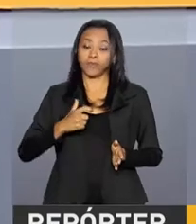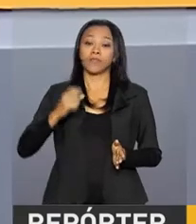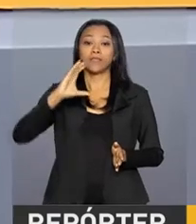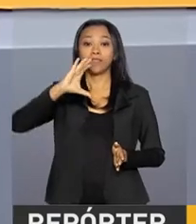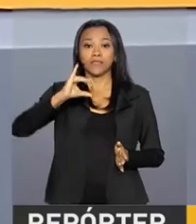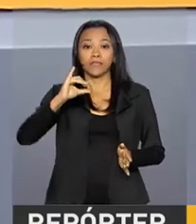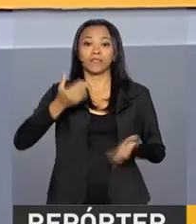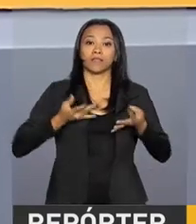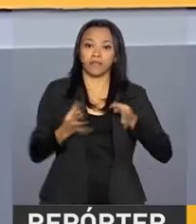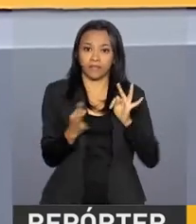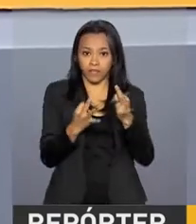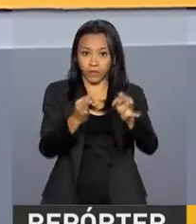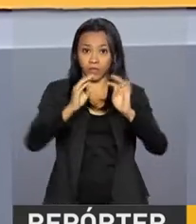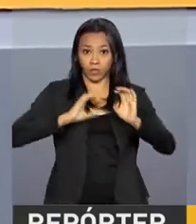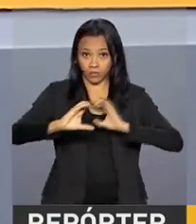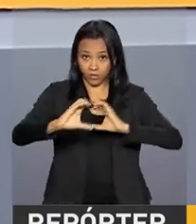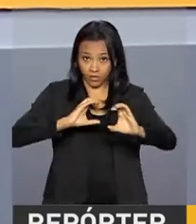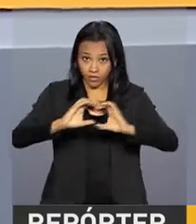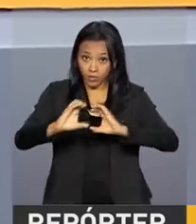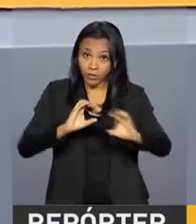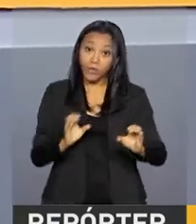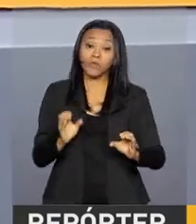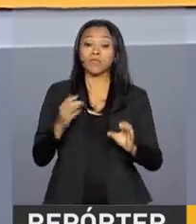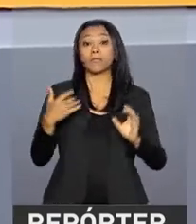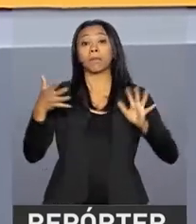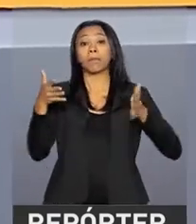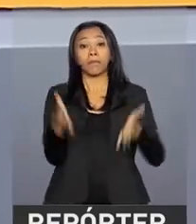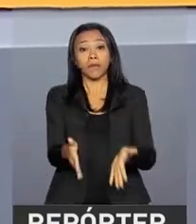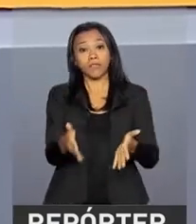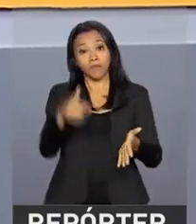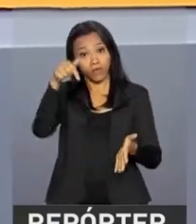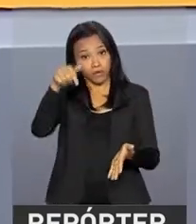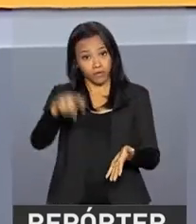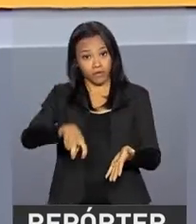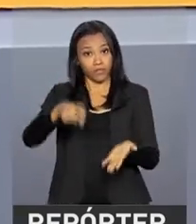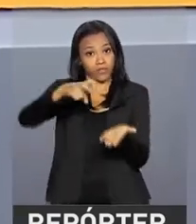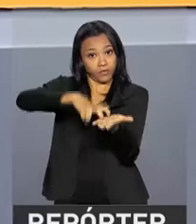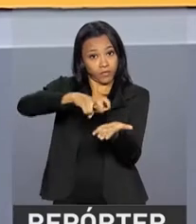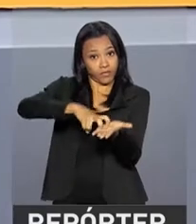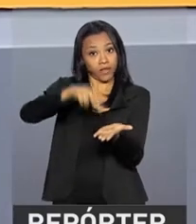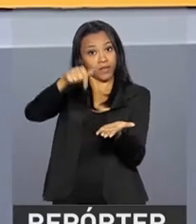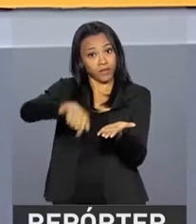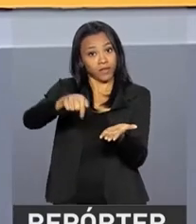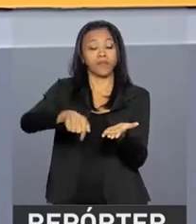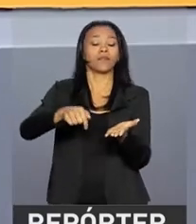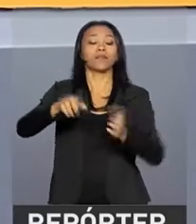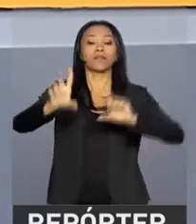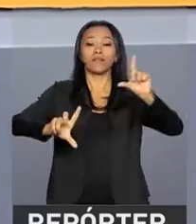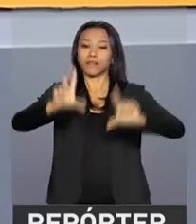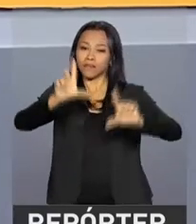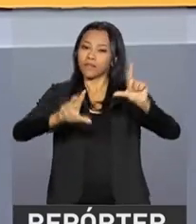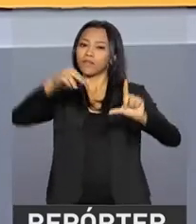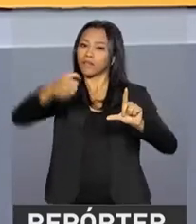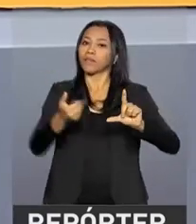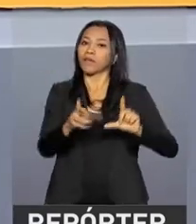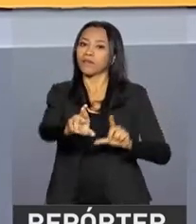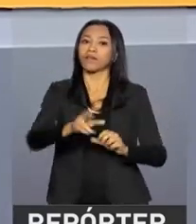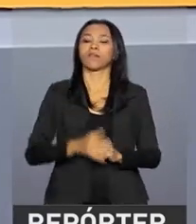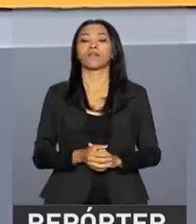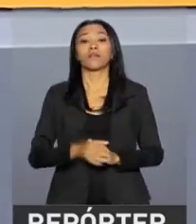inovações e comunicações gilberto kassab participou ao vivo nesta manhã do programa por dentro do governo aqui da tv